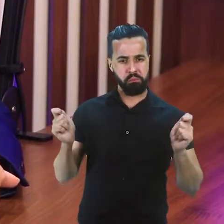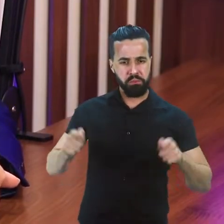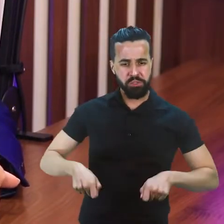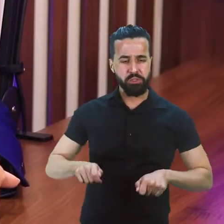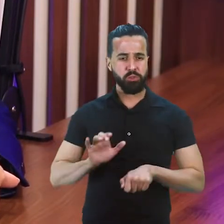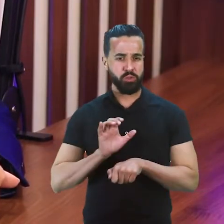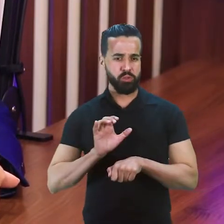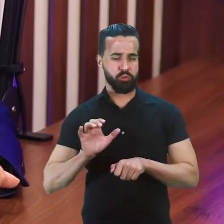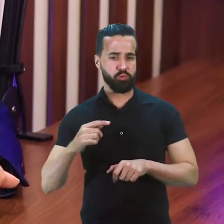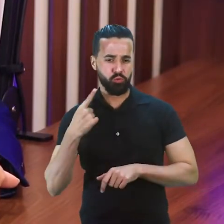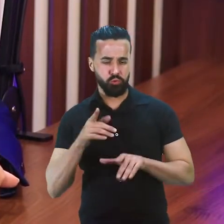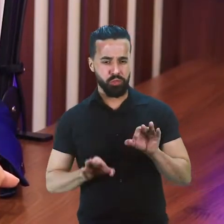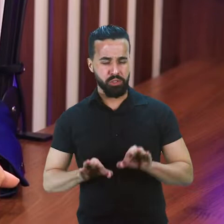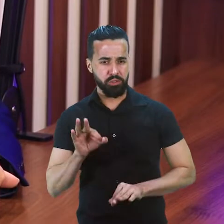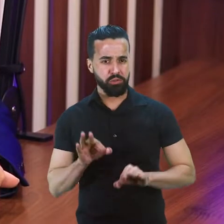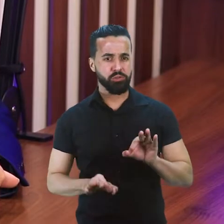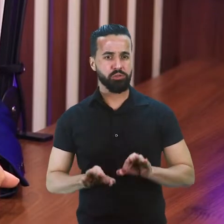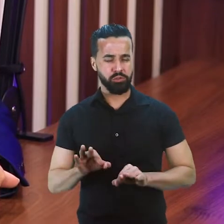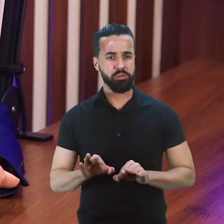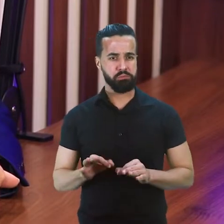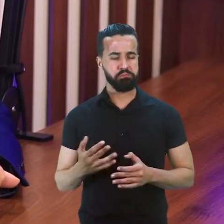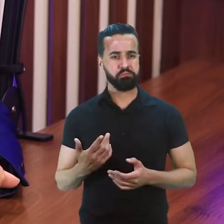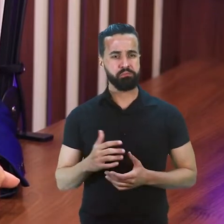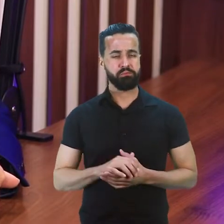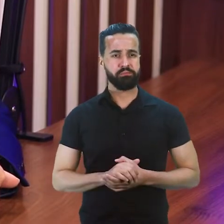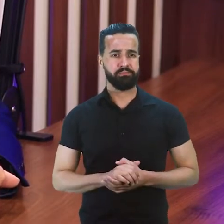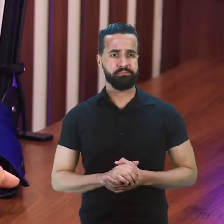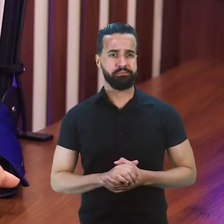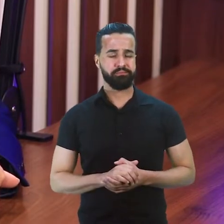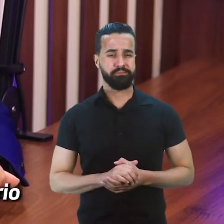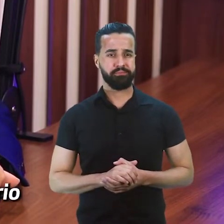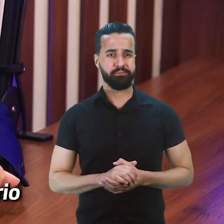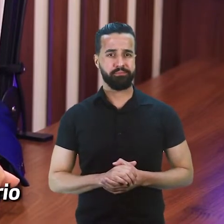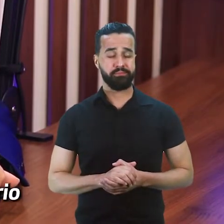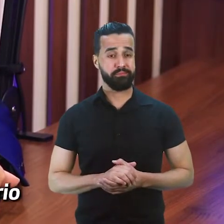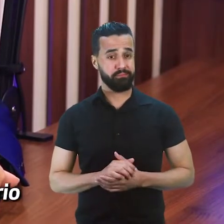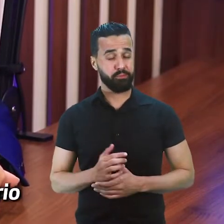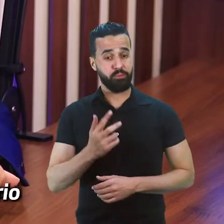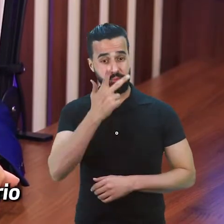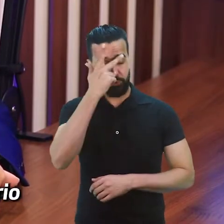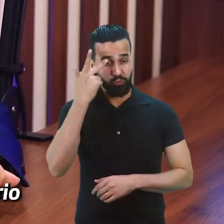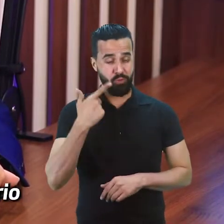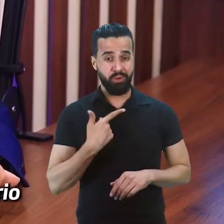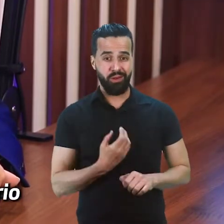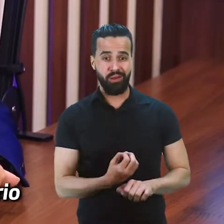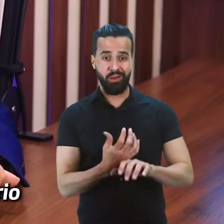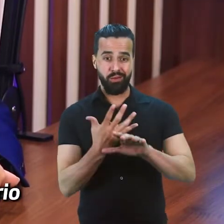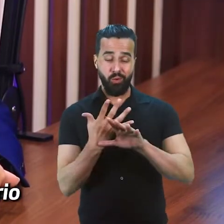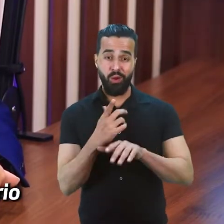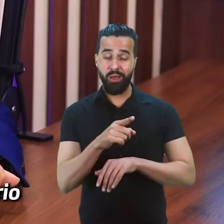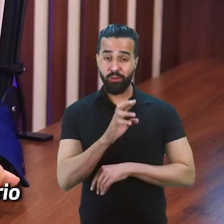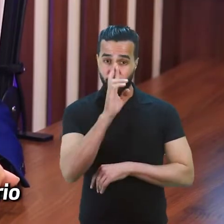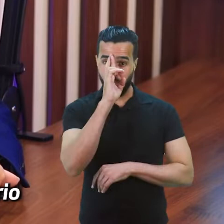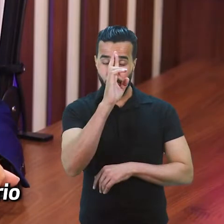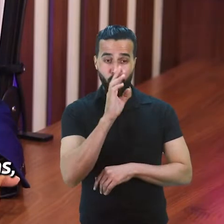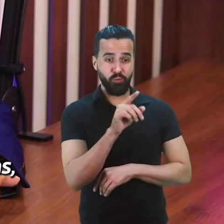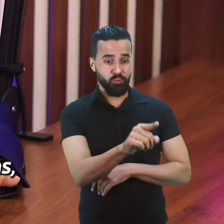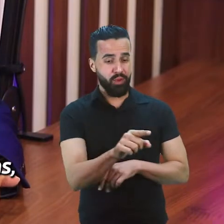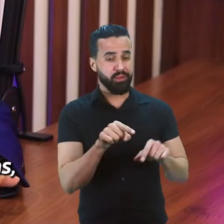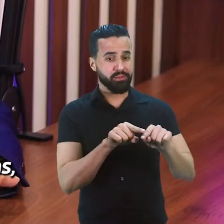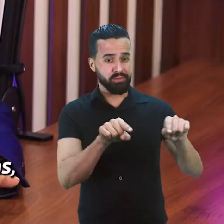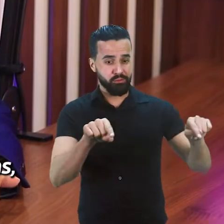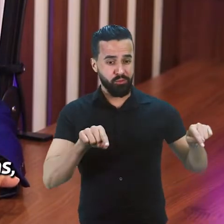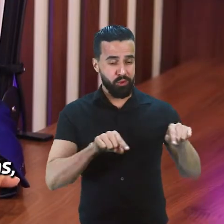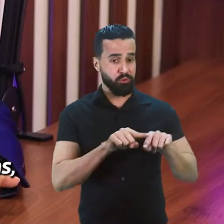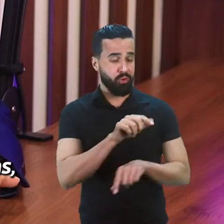mais. E aí, essa pessoa que me ligou, era o proprietário mesmo desse escritório grande